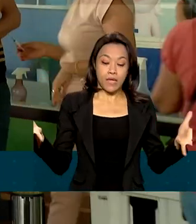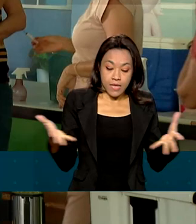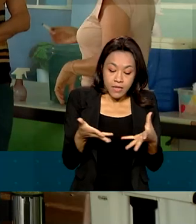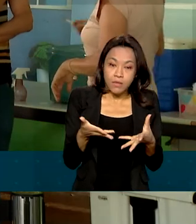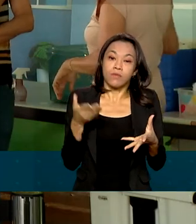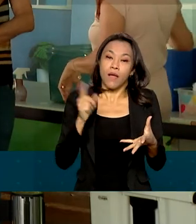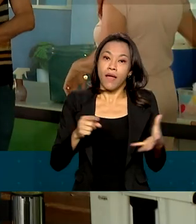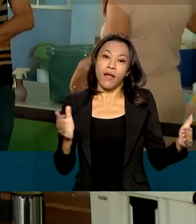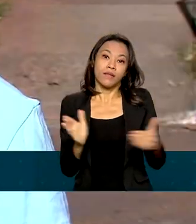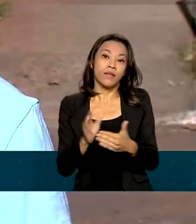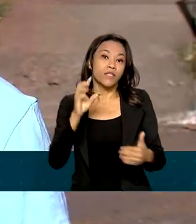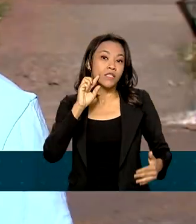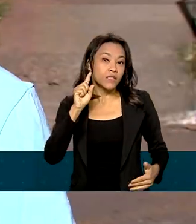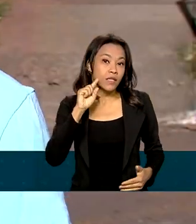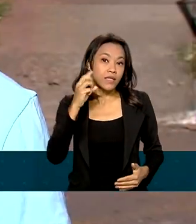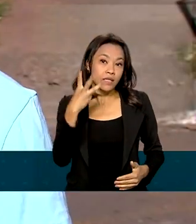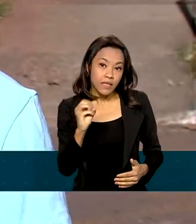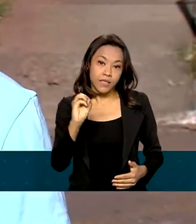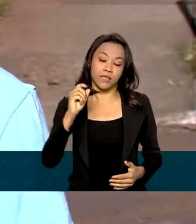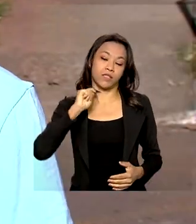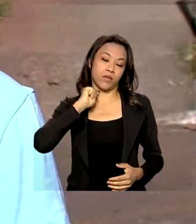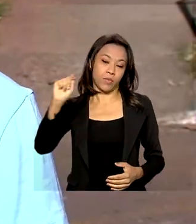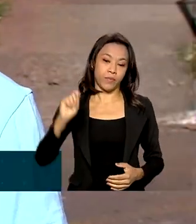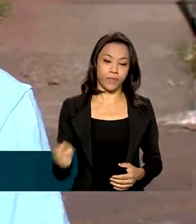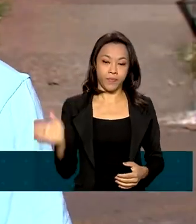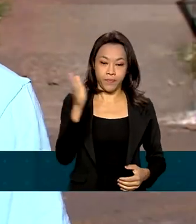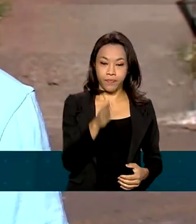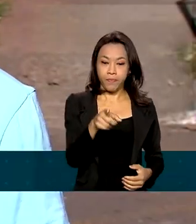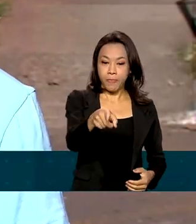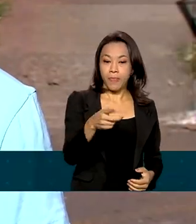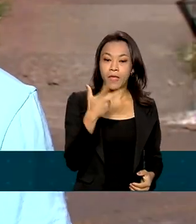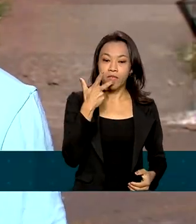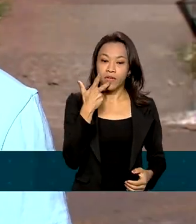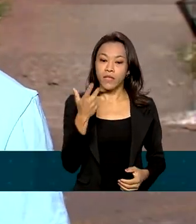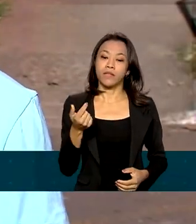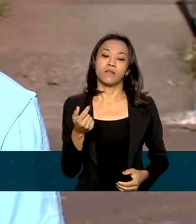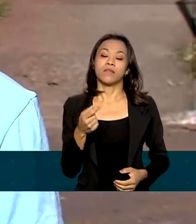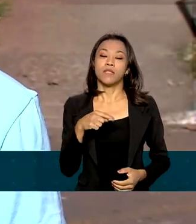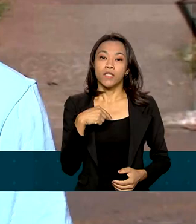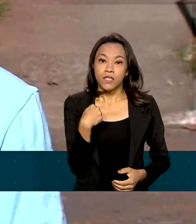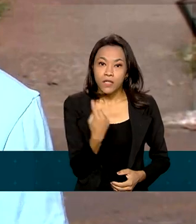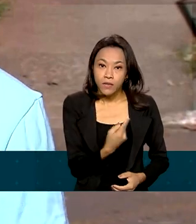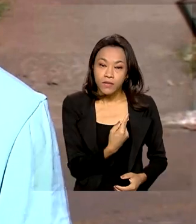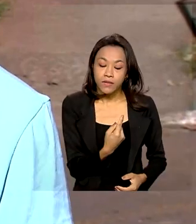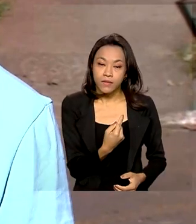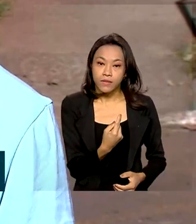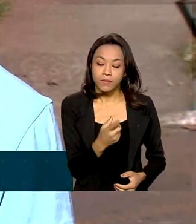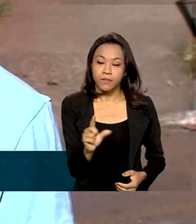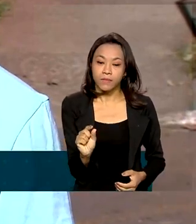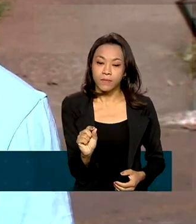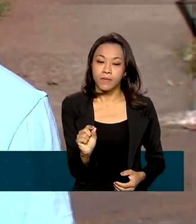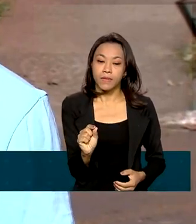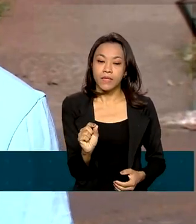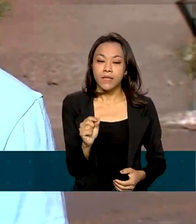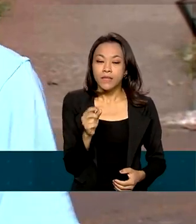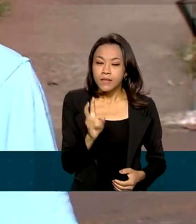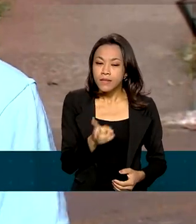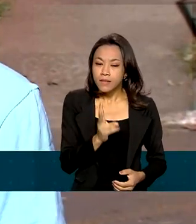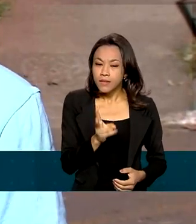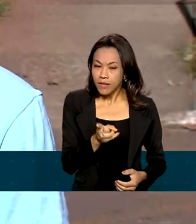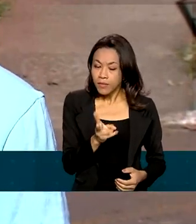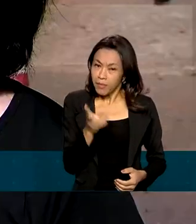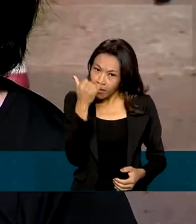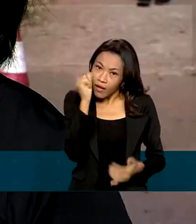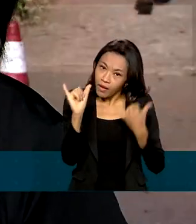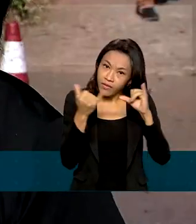previsto para 30 de Abril achei muito importante uma filha a gripe é uma coisa que mata também é a coisa que sempre a